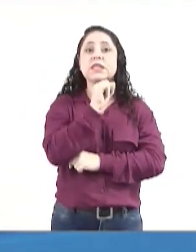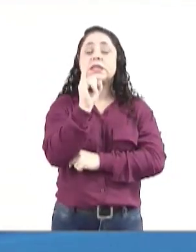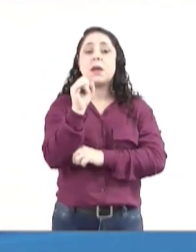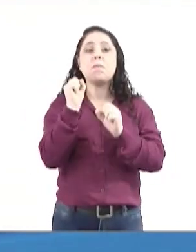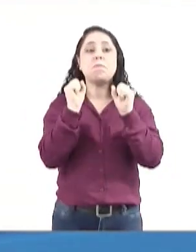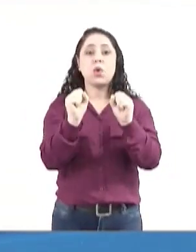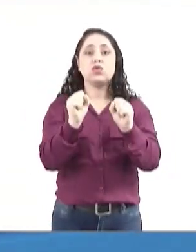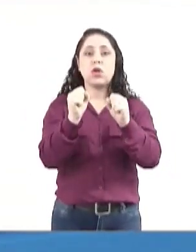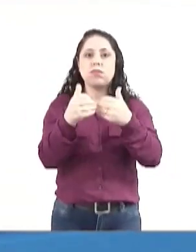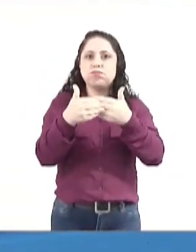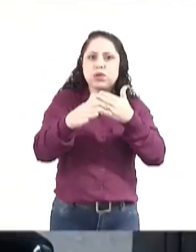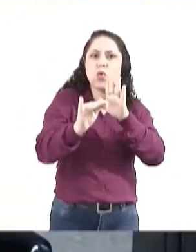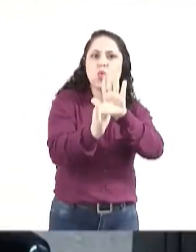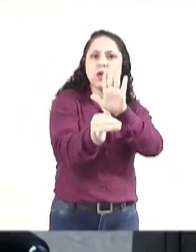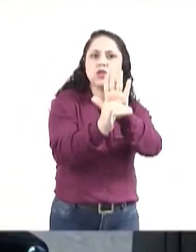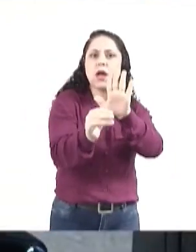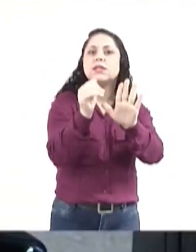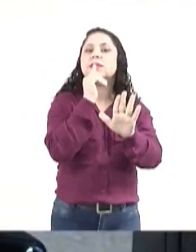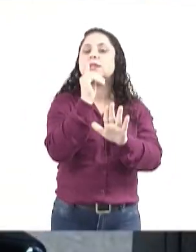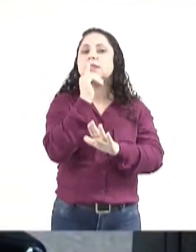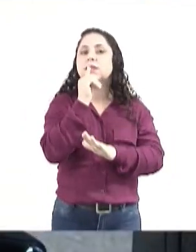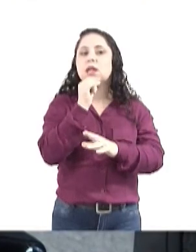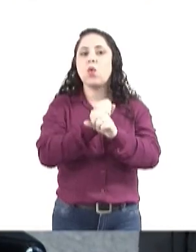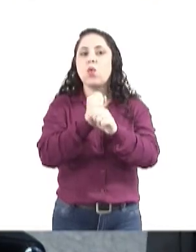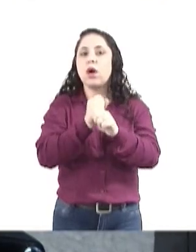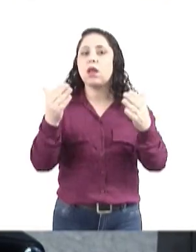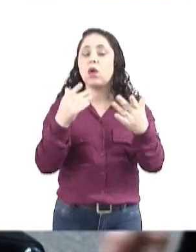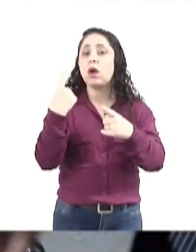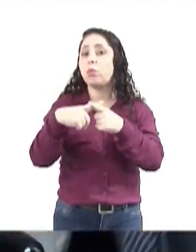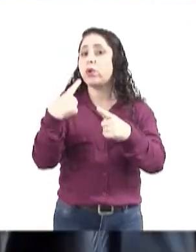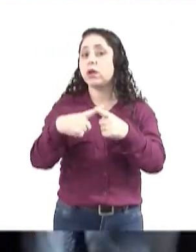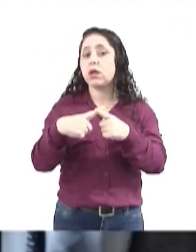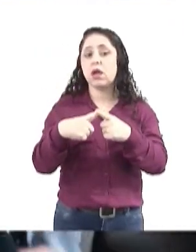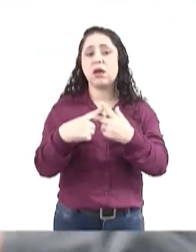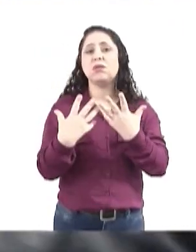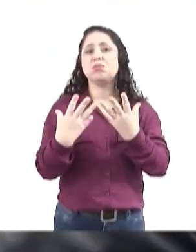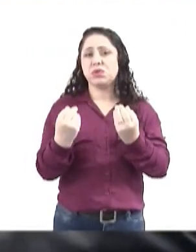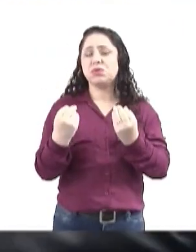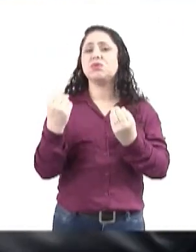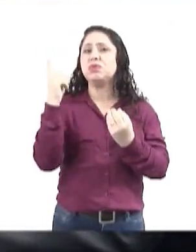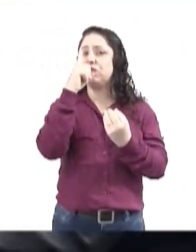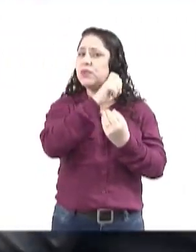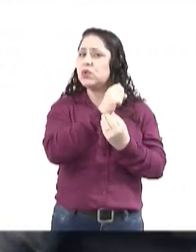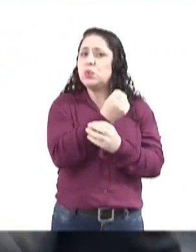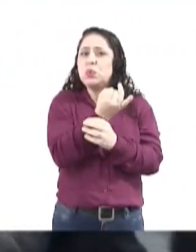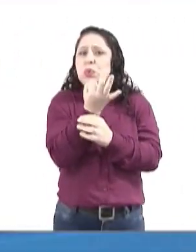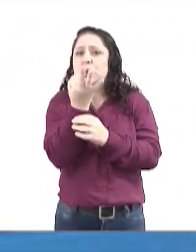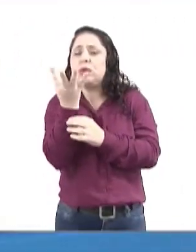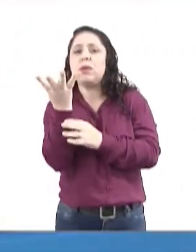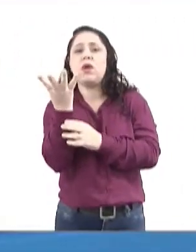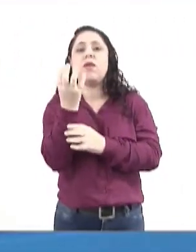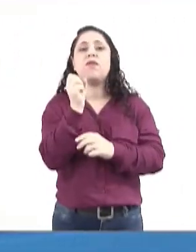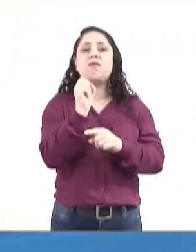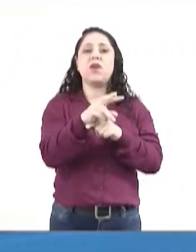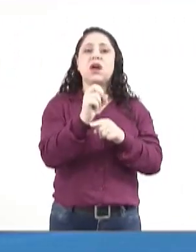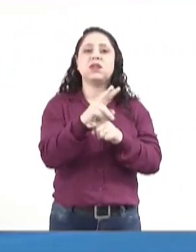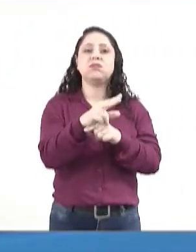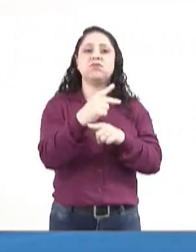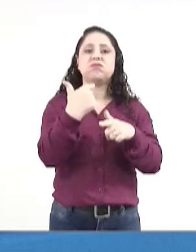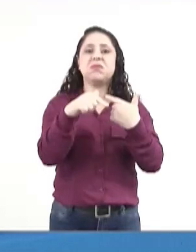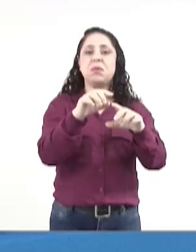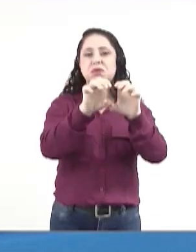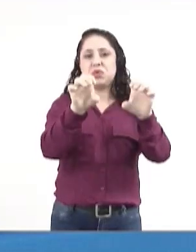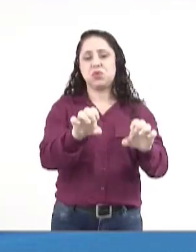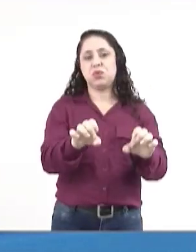Se possível, o lançamento do edital ainda esse ano, porque está com déficit muito grande